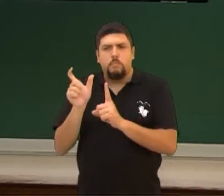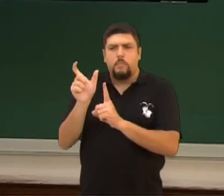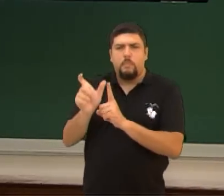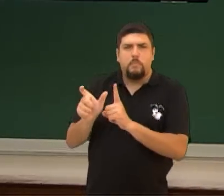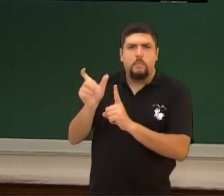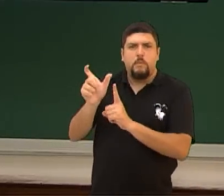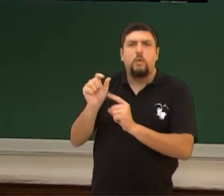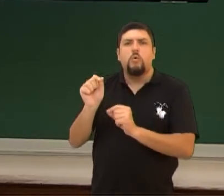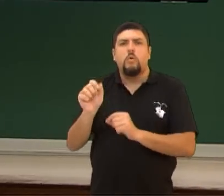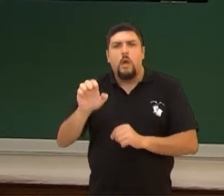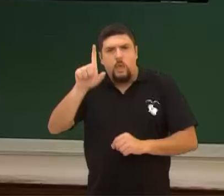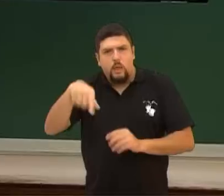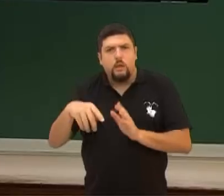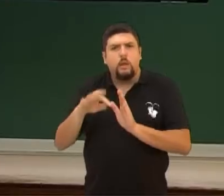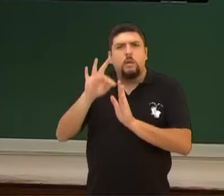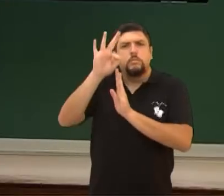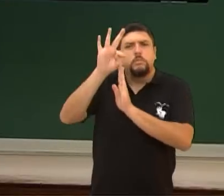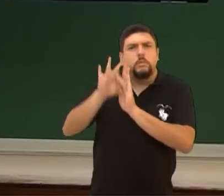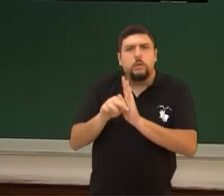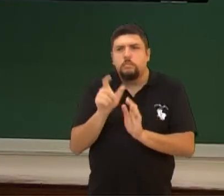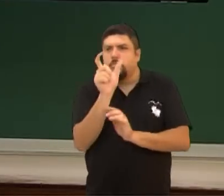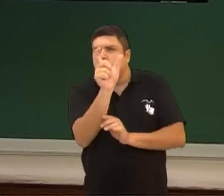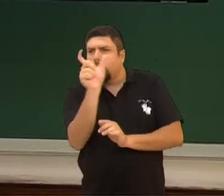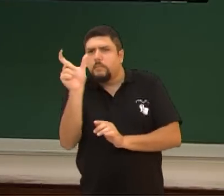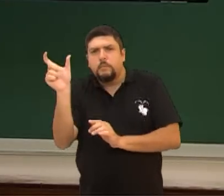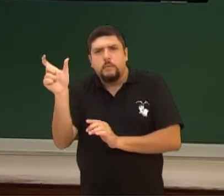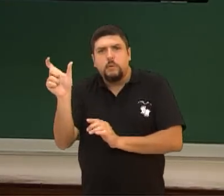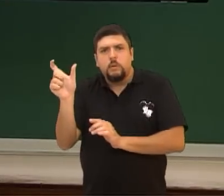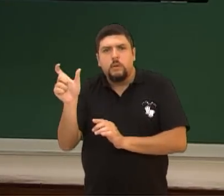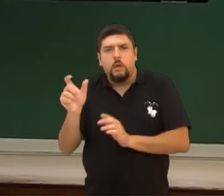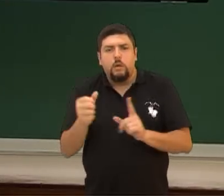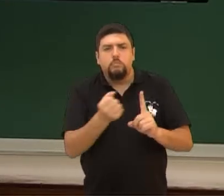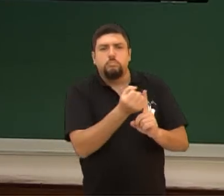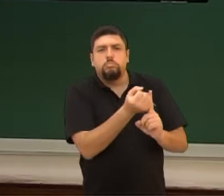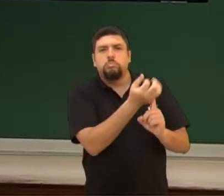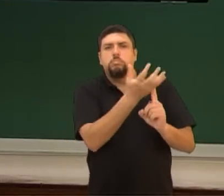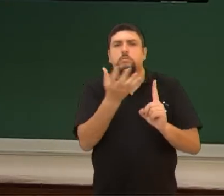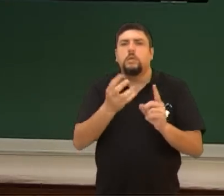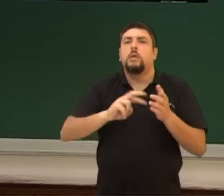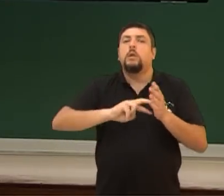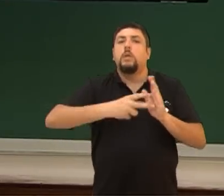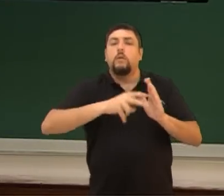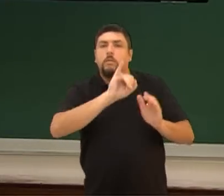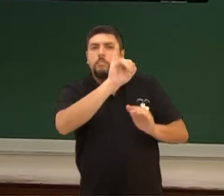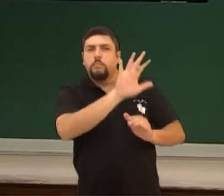símbolo, alguma imagem, colocando uma informação para mim. Tranquilo?